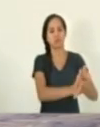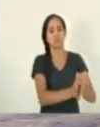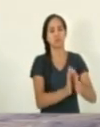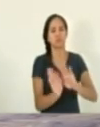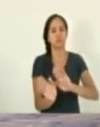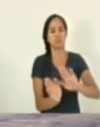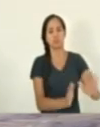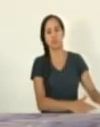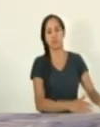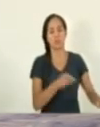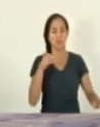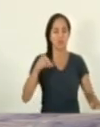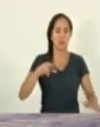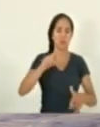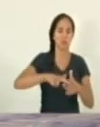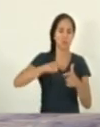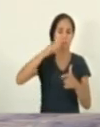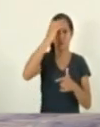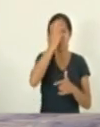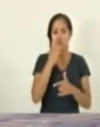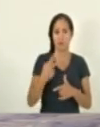nosso país.